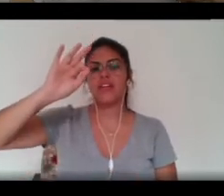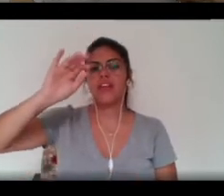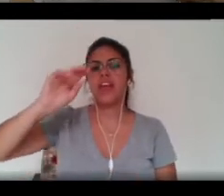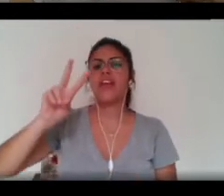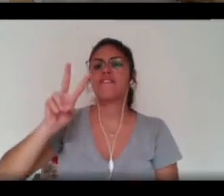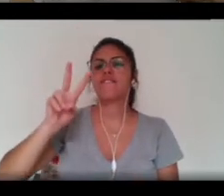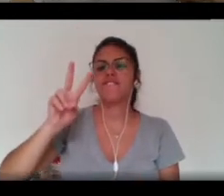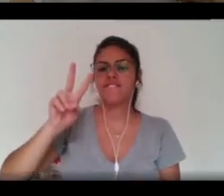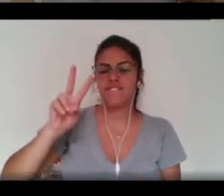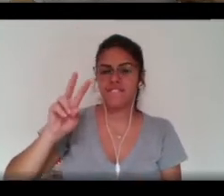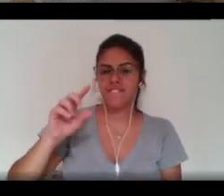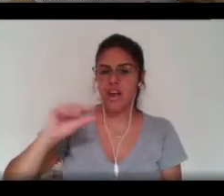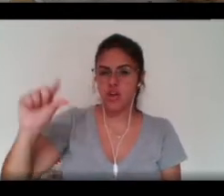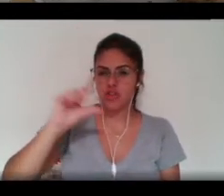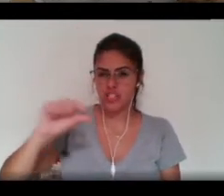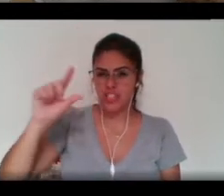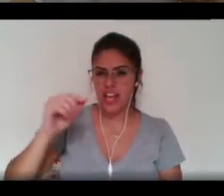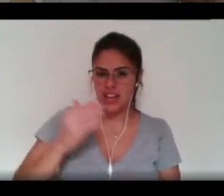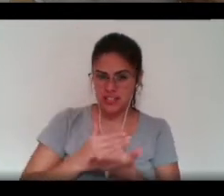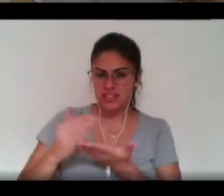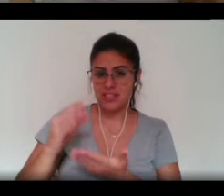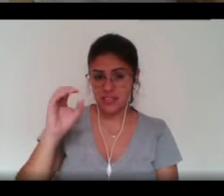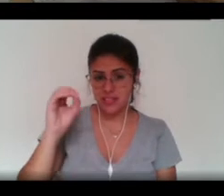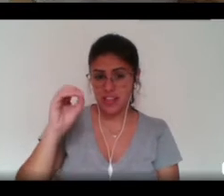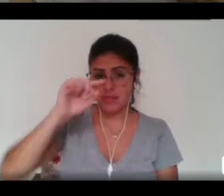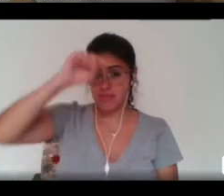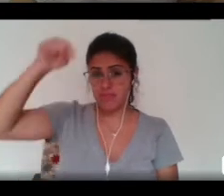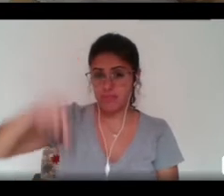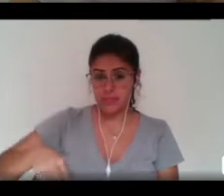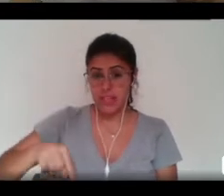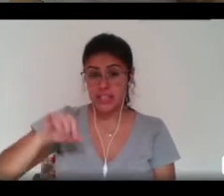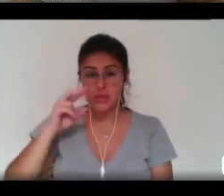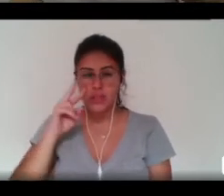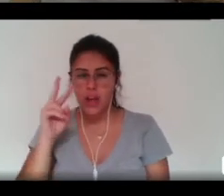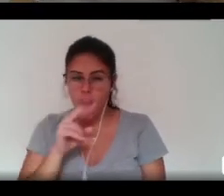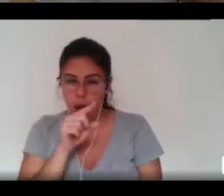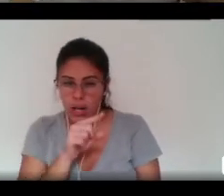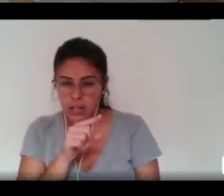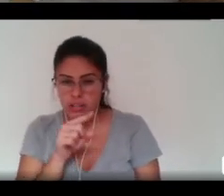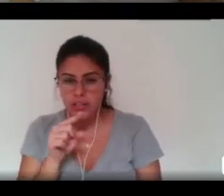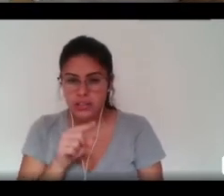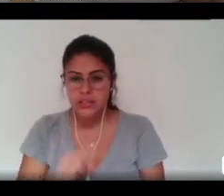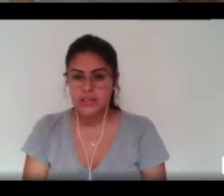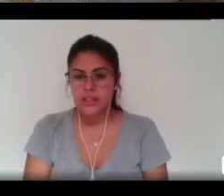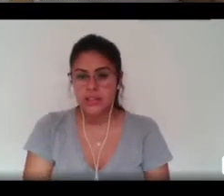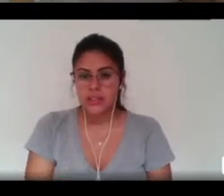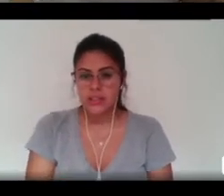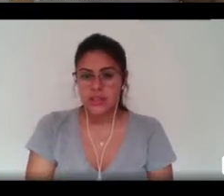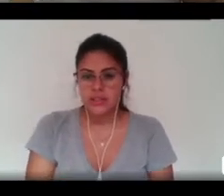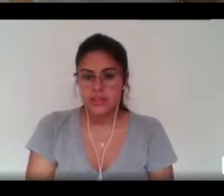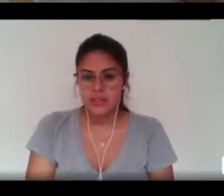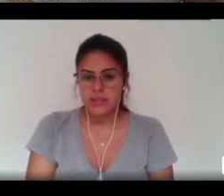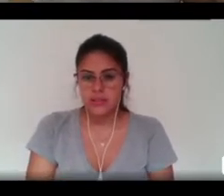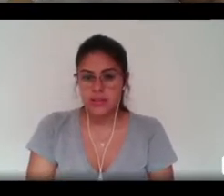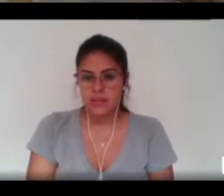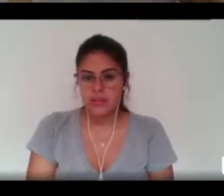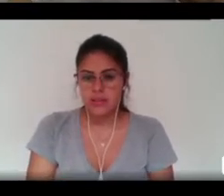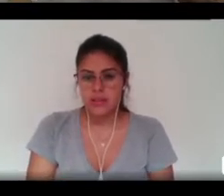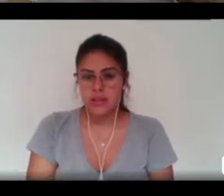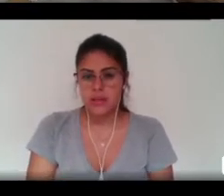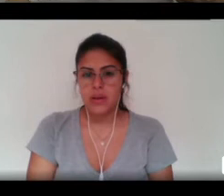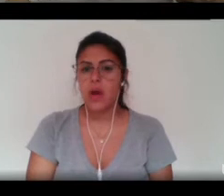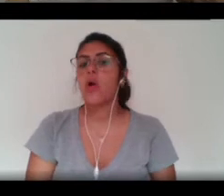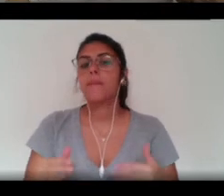olha só, a partir daqui e cai. E aí, quando você olha graficamente, você observa que para